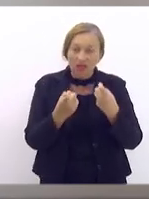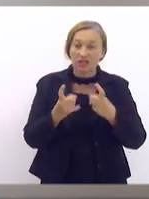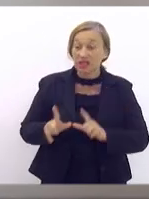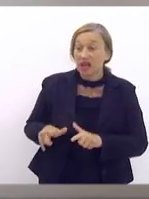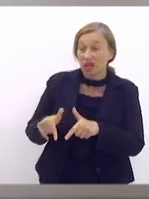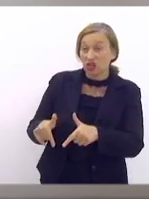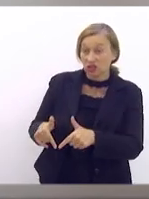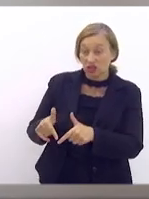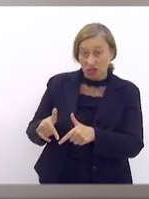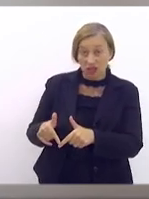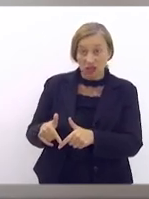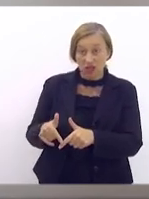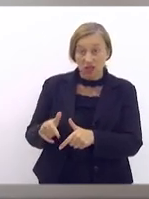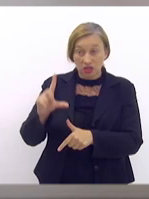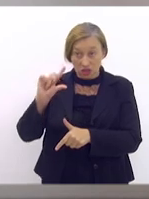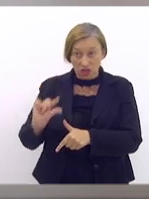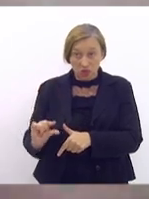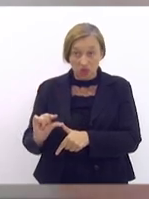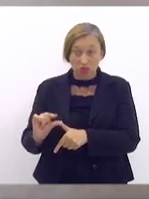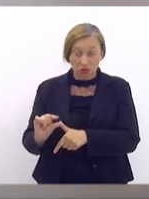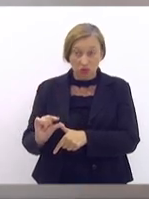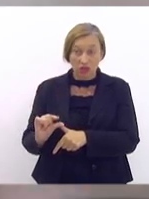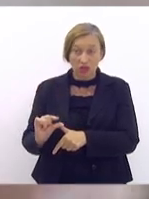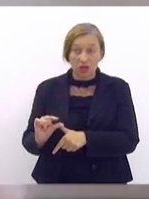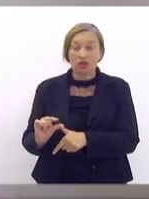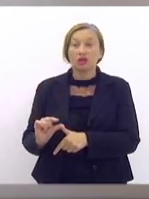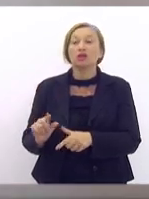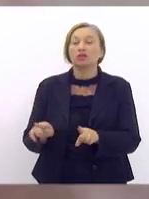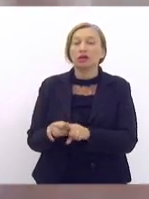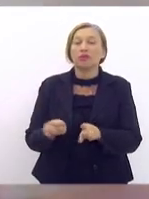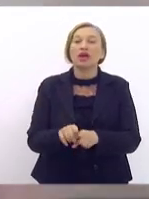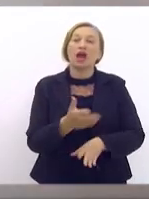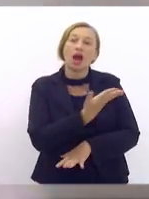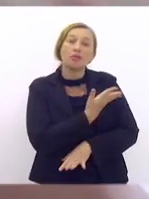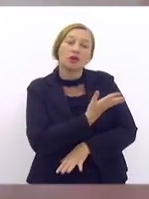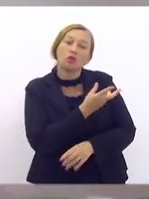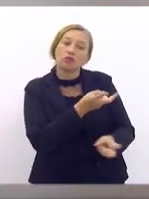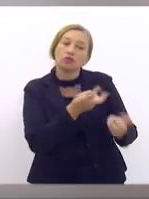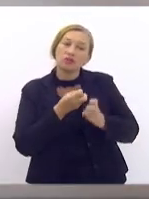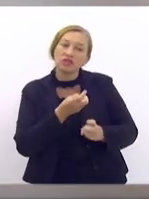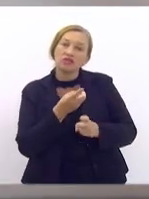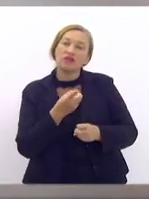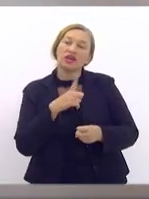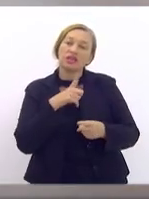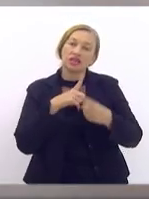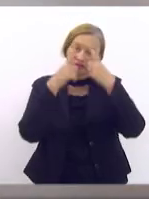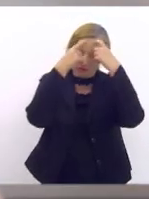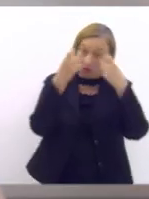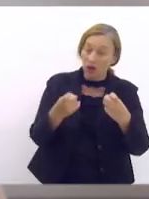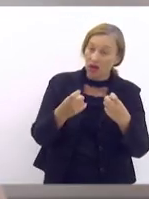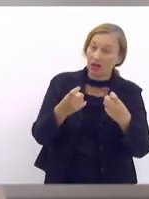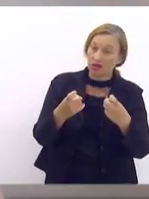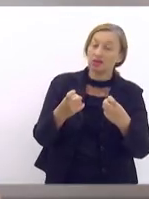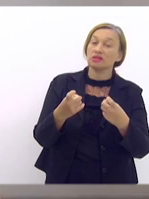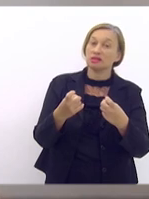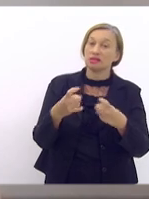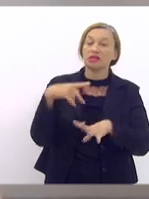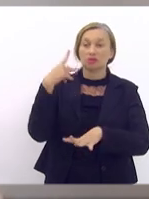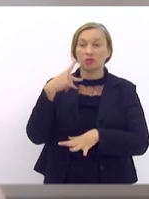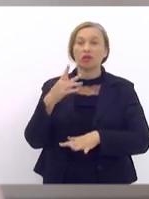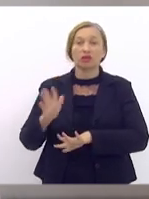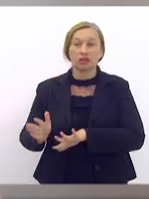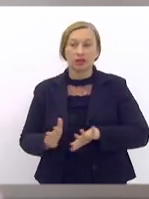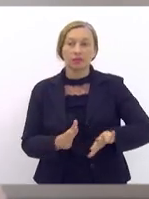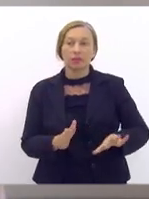né, suas condutas violentas, mas também frear dos colegas quando eles observarem, né, forem testemunhas de situações de